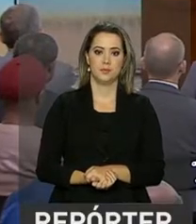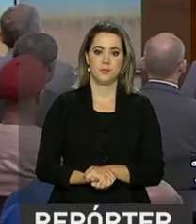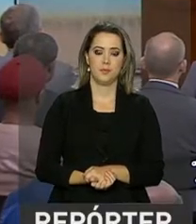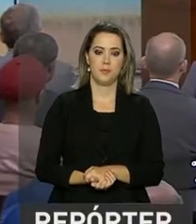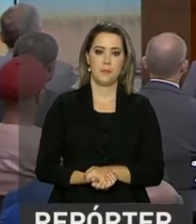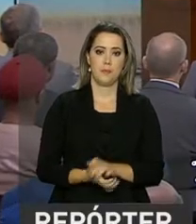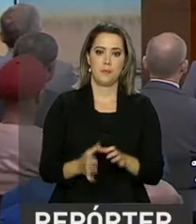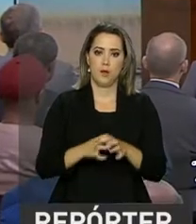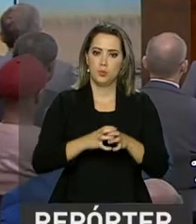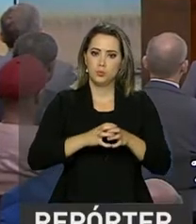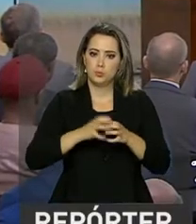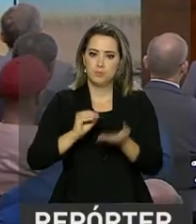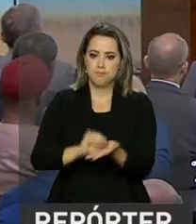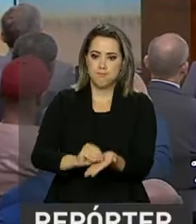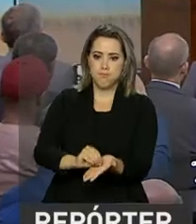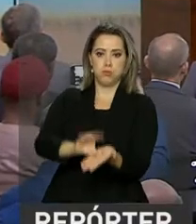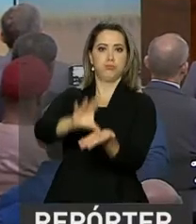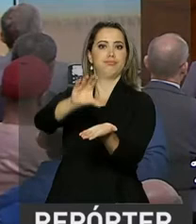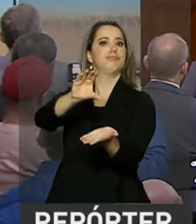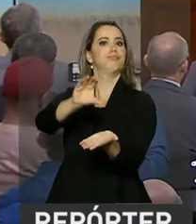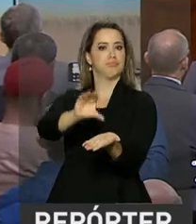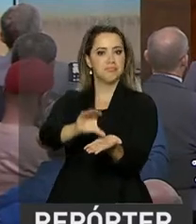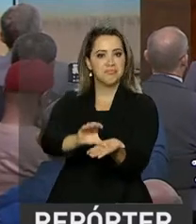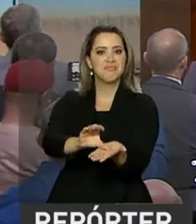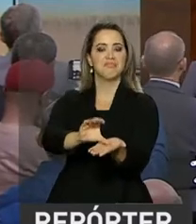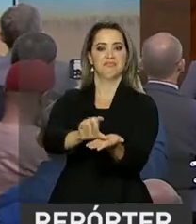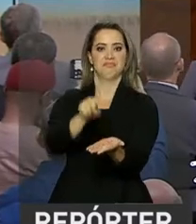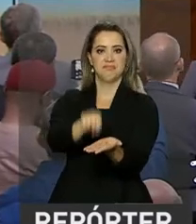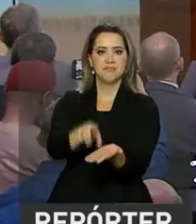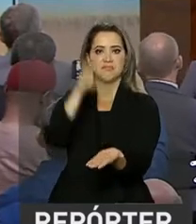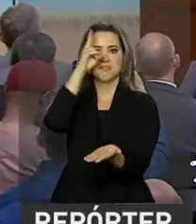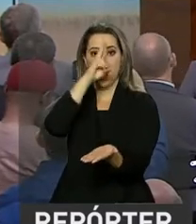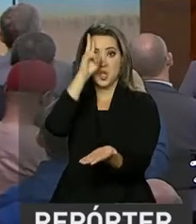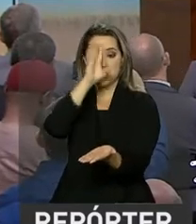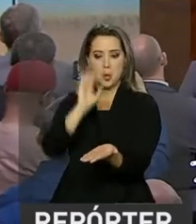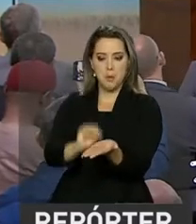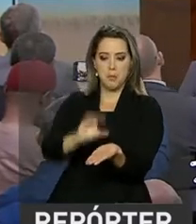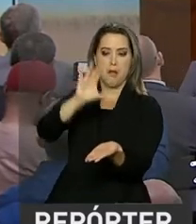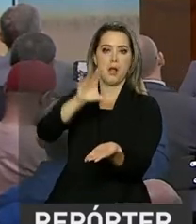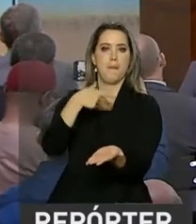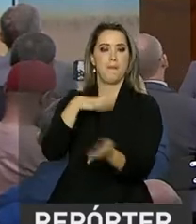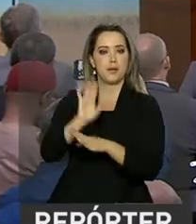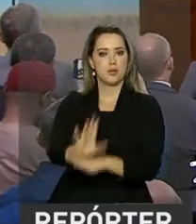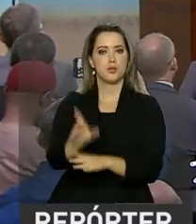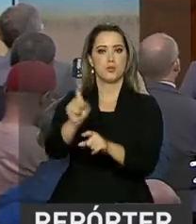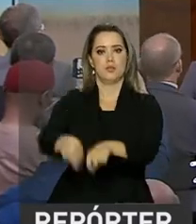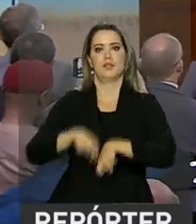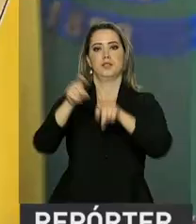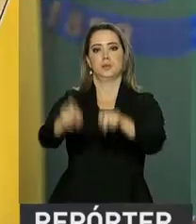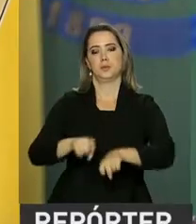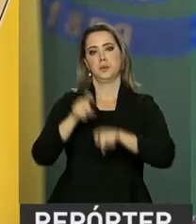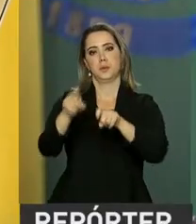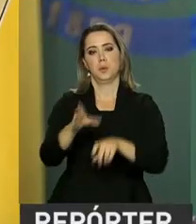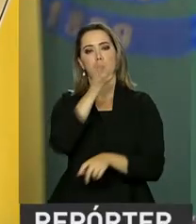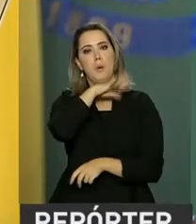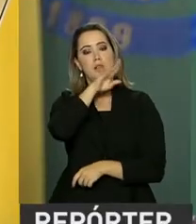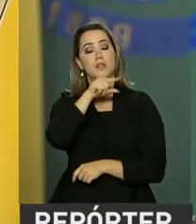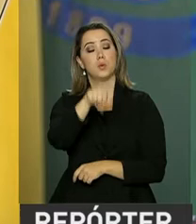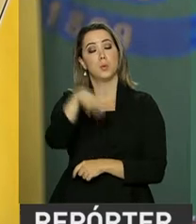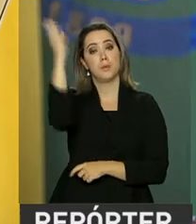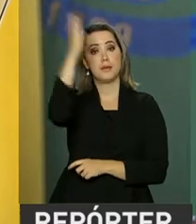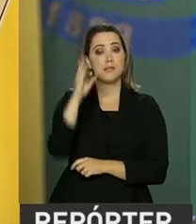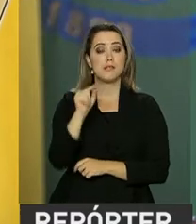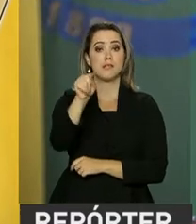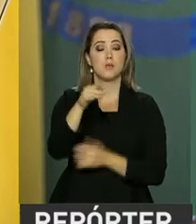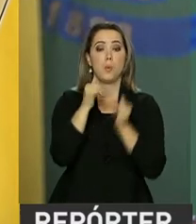maior volume de recursos da história para a financiar a agropecuária brasileira o presidente michel temer